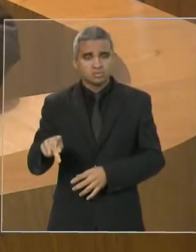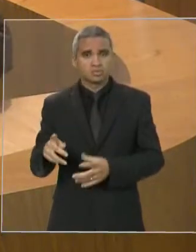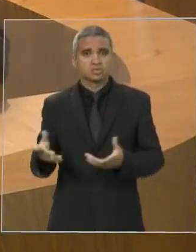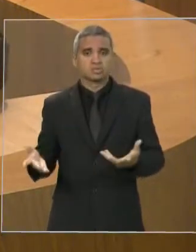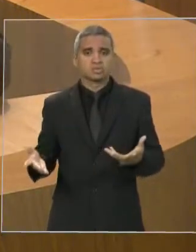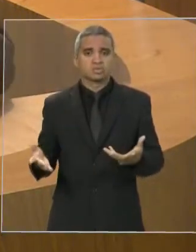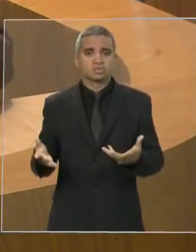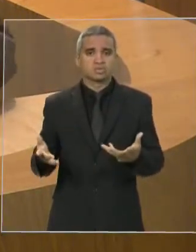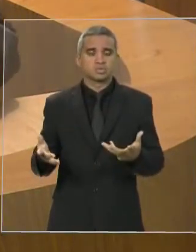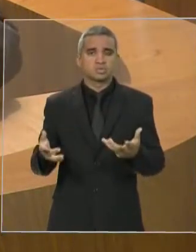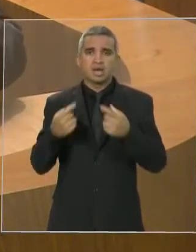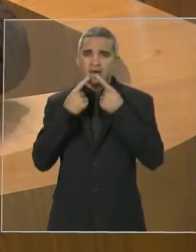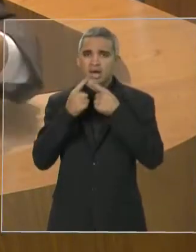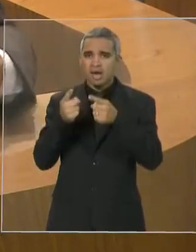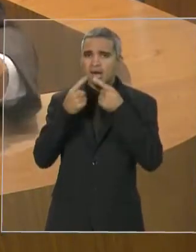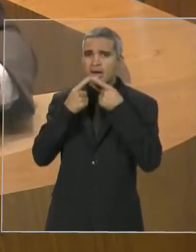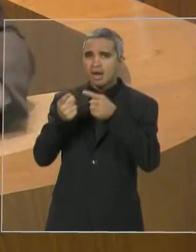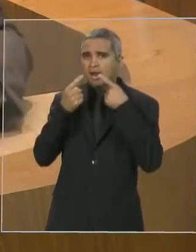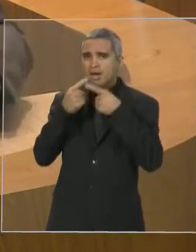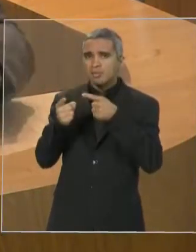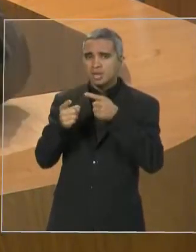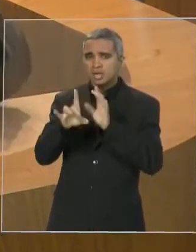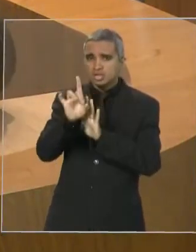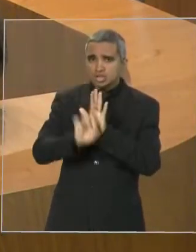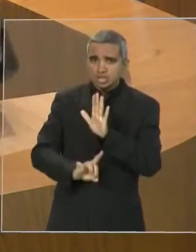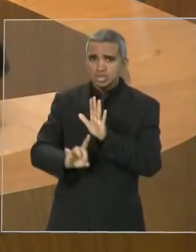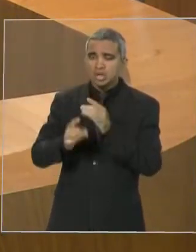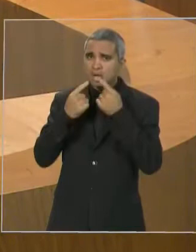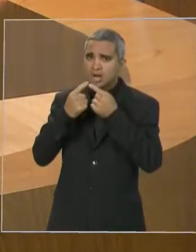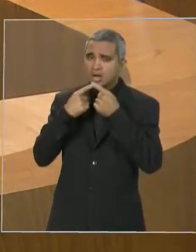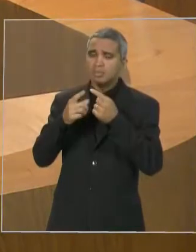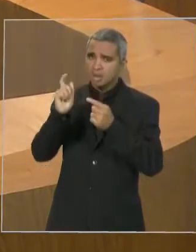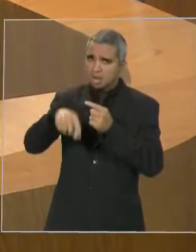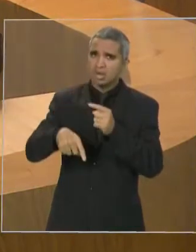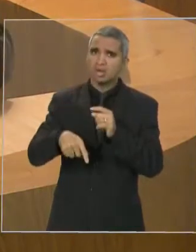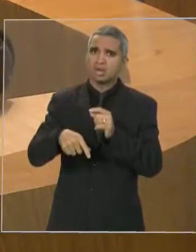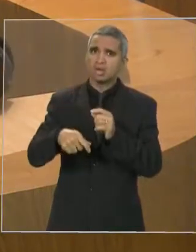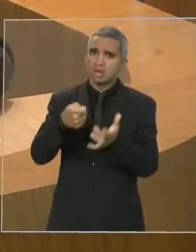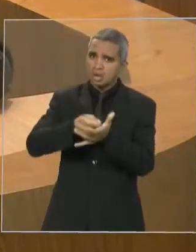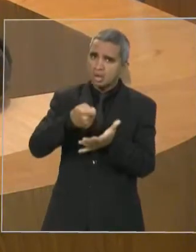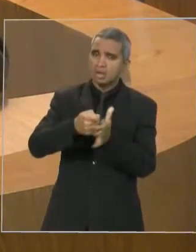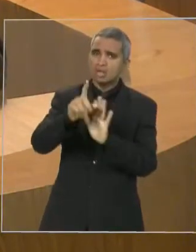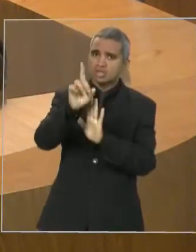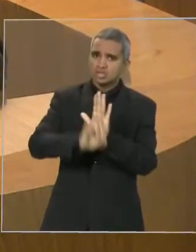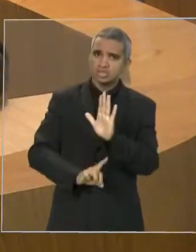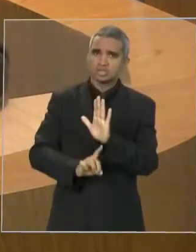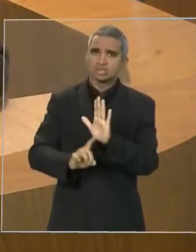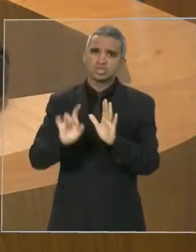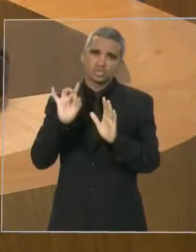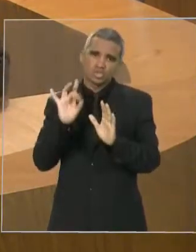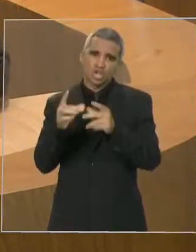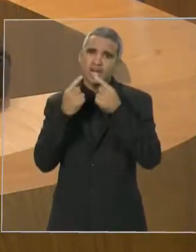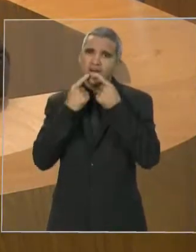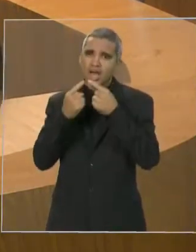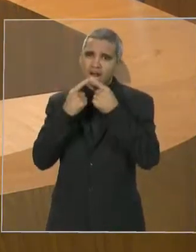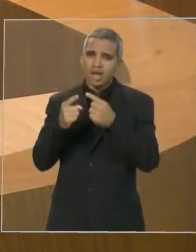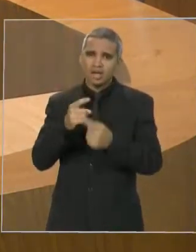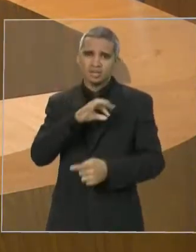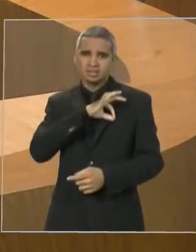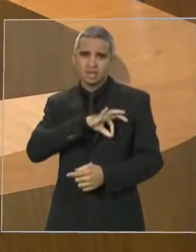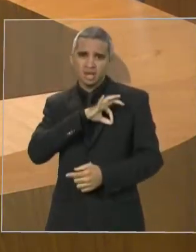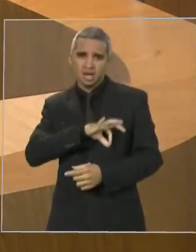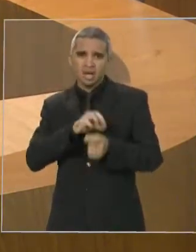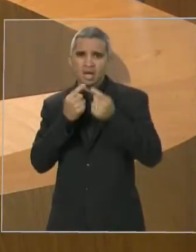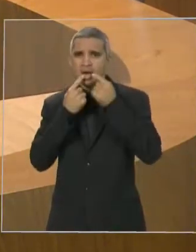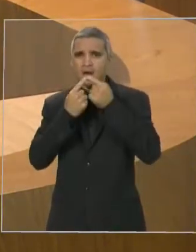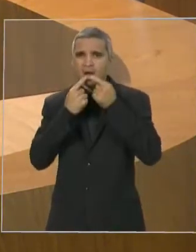vem só reivindicar os seus direitos, eles não reivindicam só os salários, só reclamam os descontos,